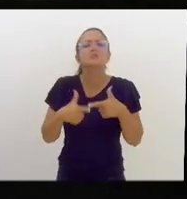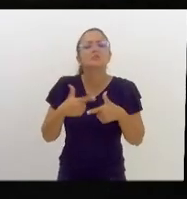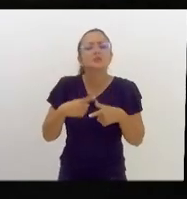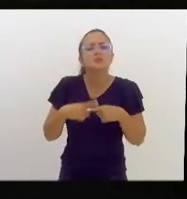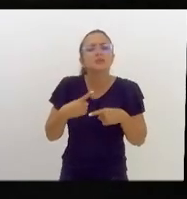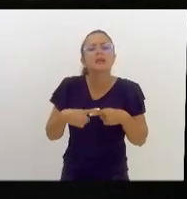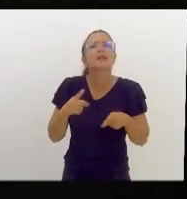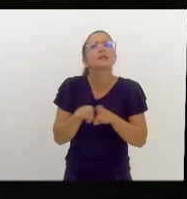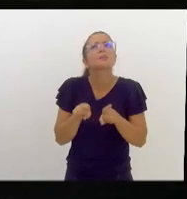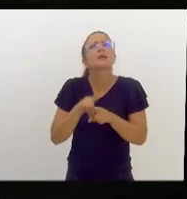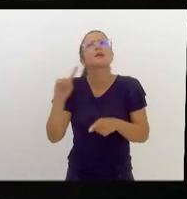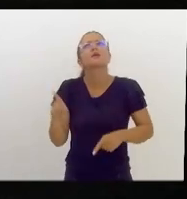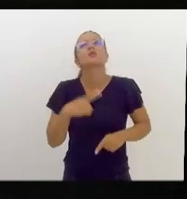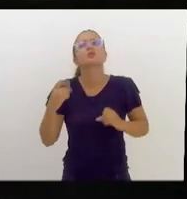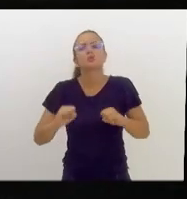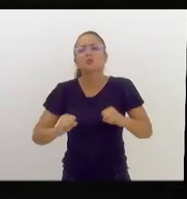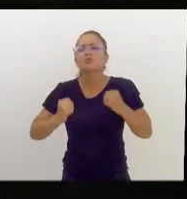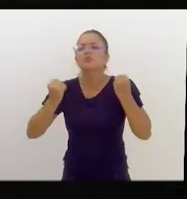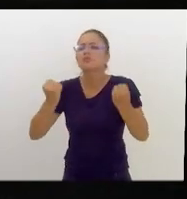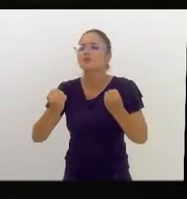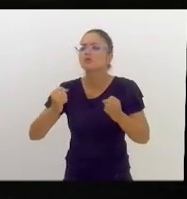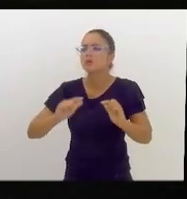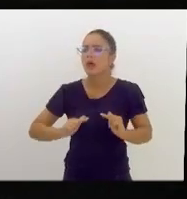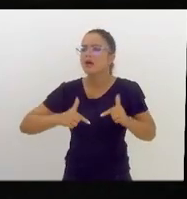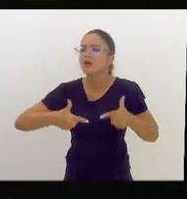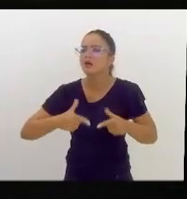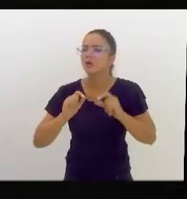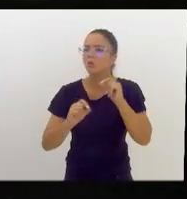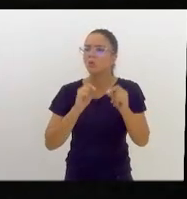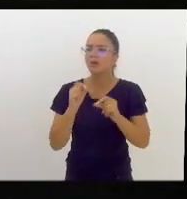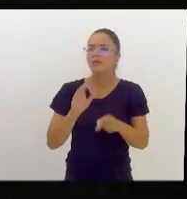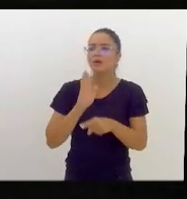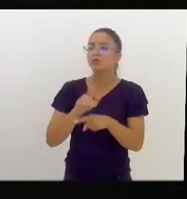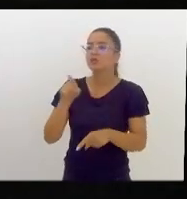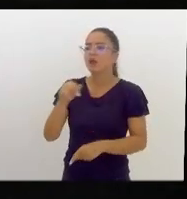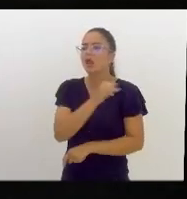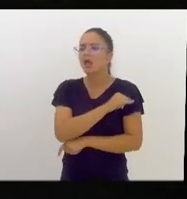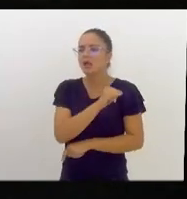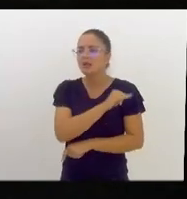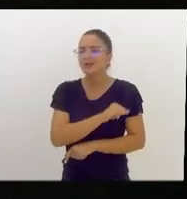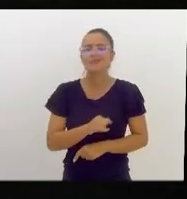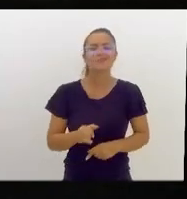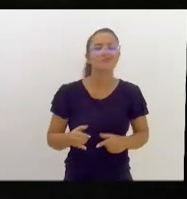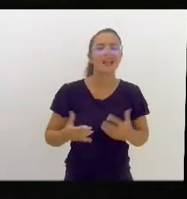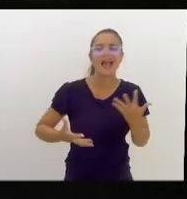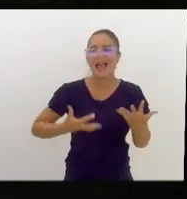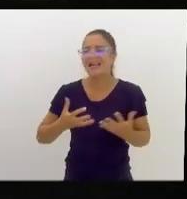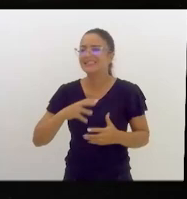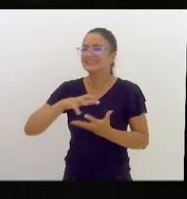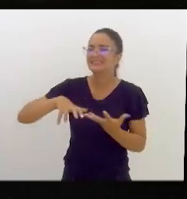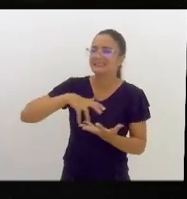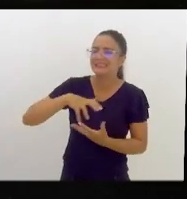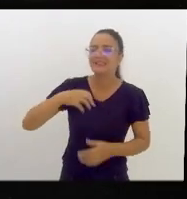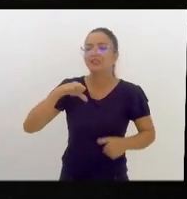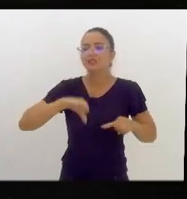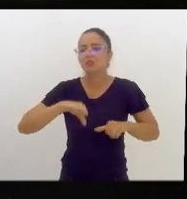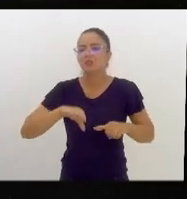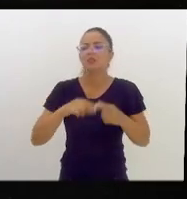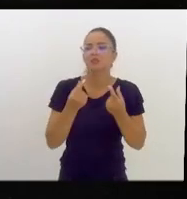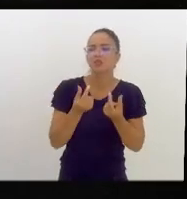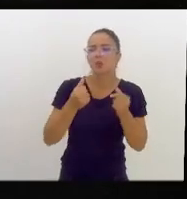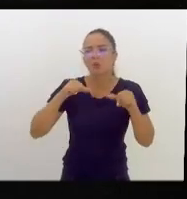devemos adotar para que o Estado do Rio de Janeiro saia definitivamente do regime de recuperação fiscal. E não há